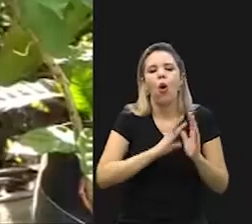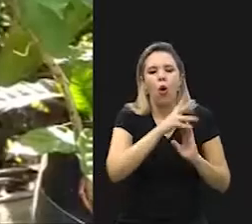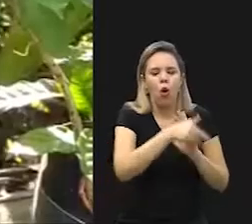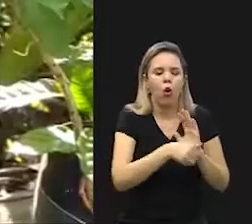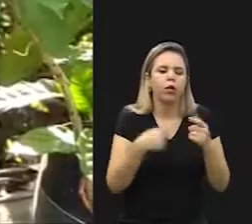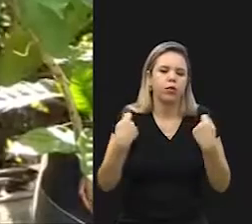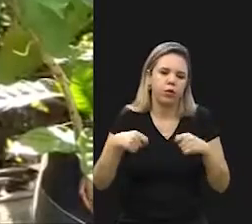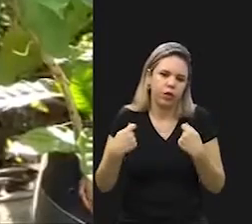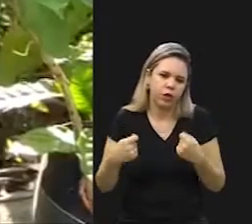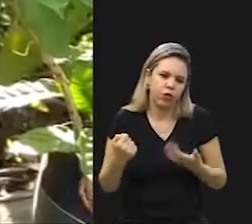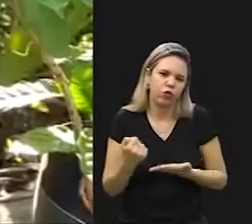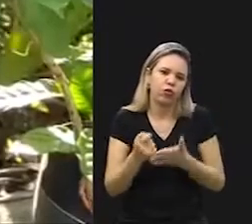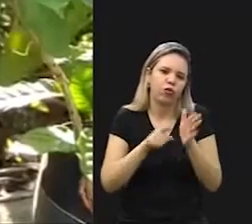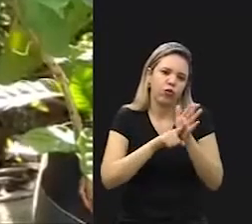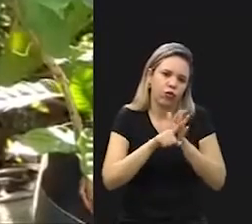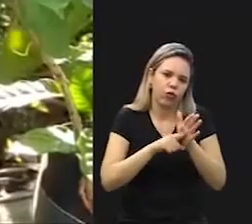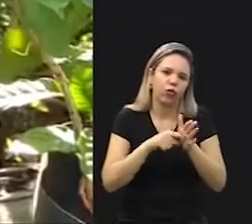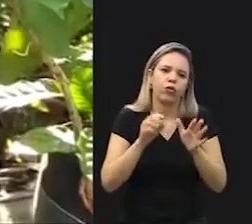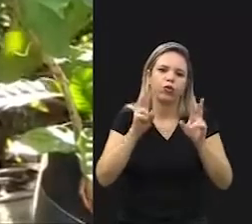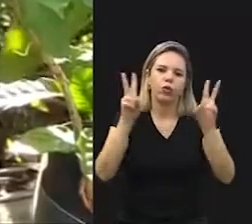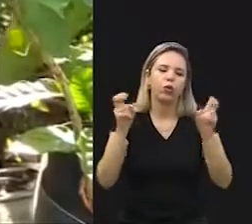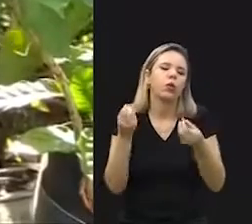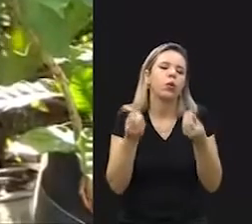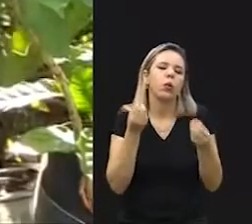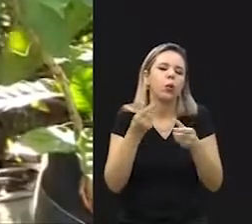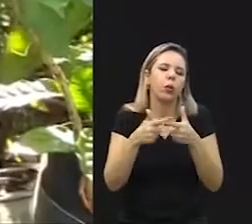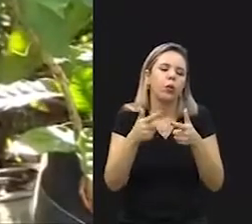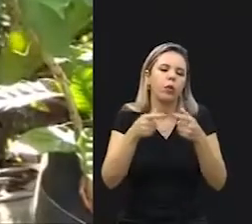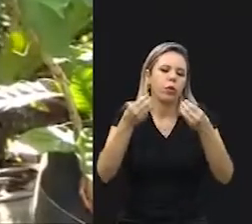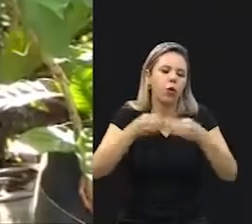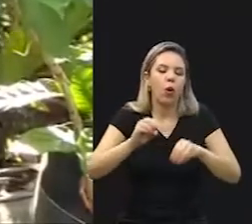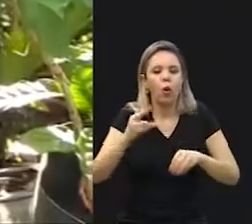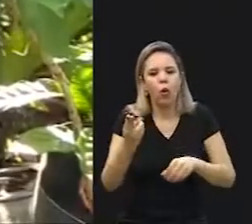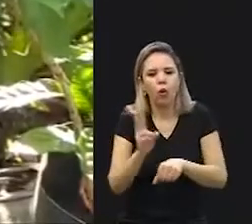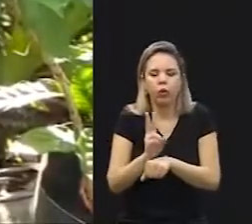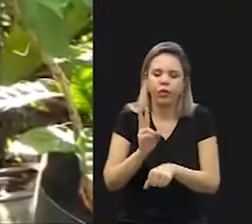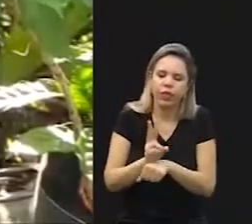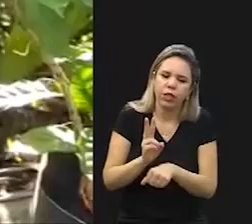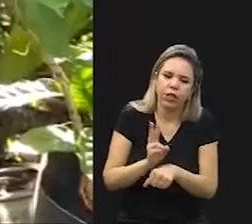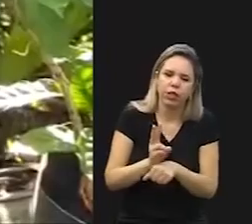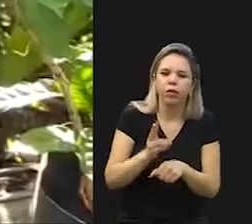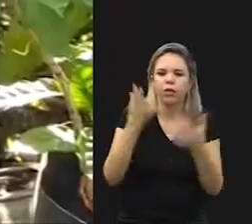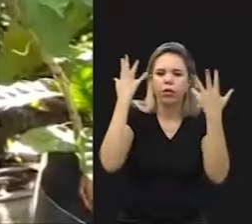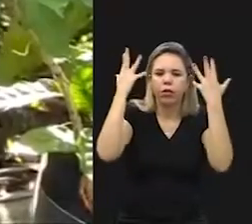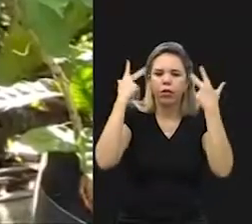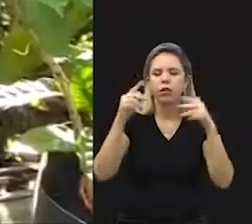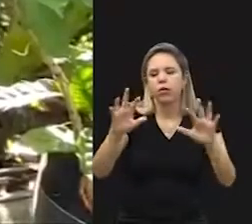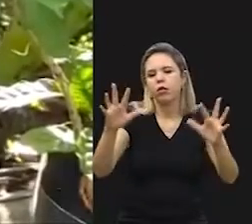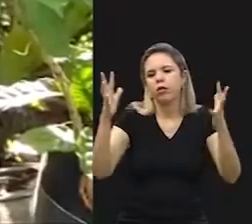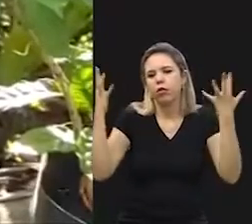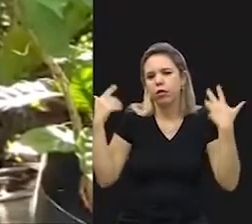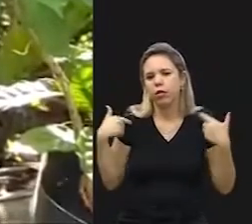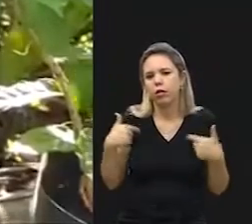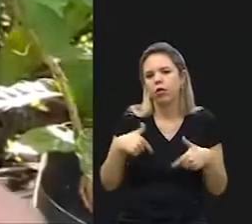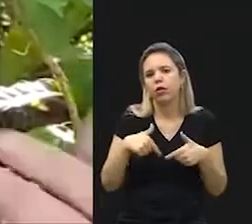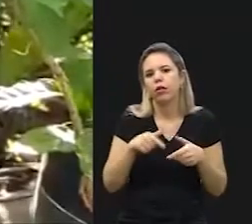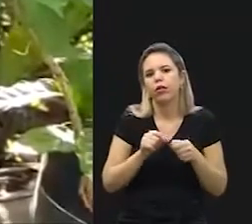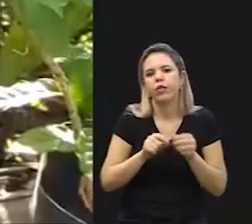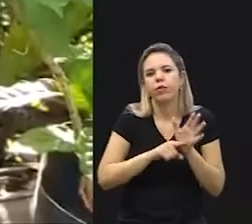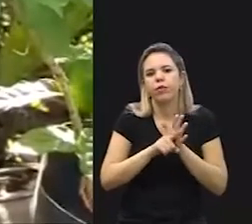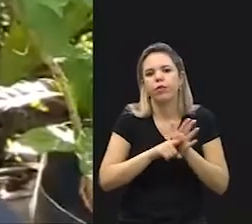que necessita fazer estudos de impacto, estudos de conservação da fauna, né? E eu trabalho